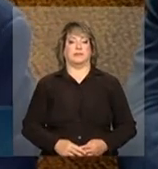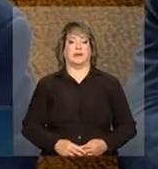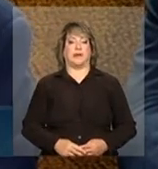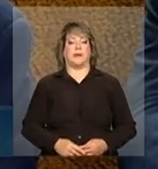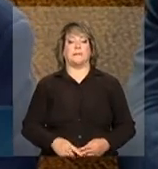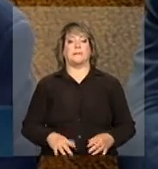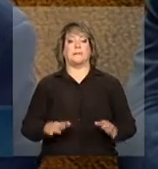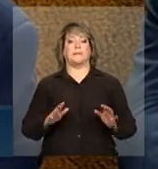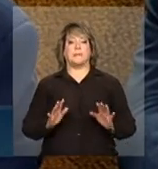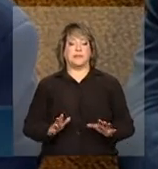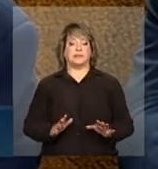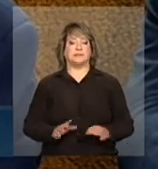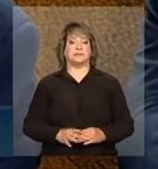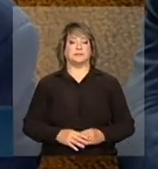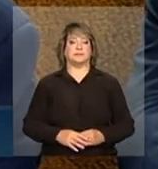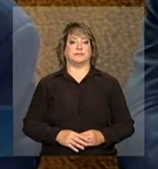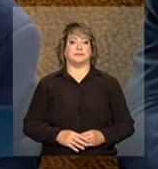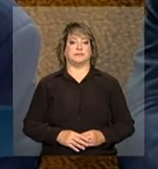naquele